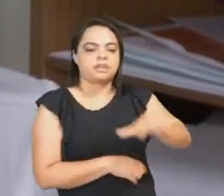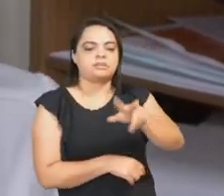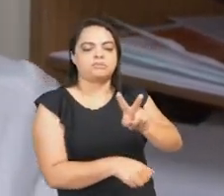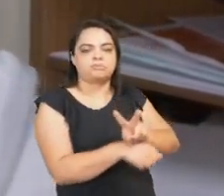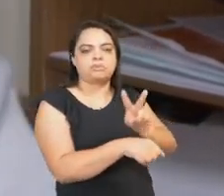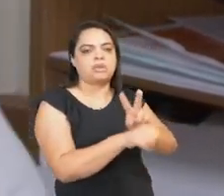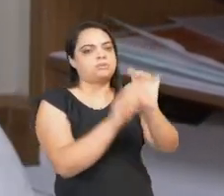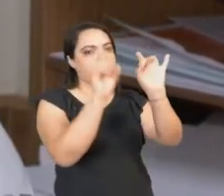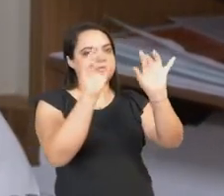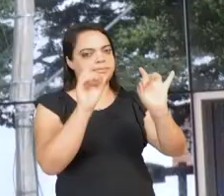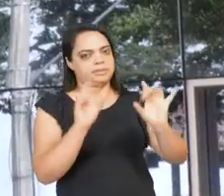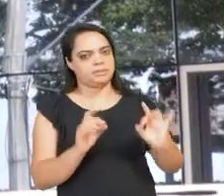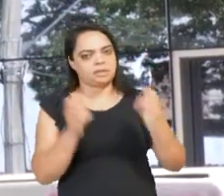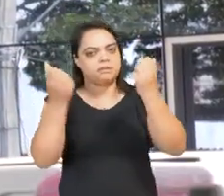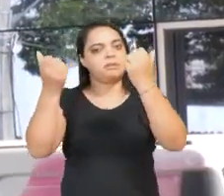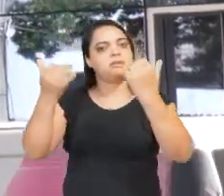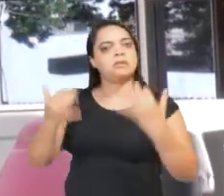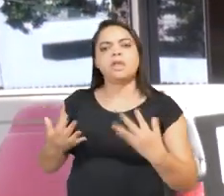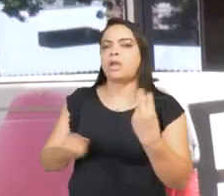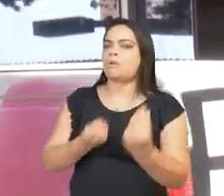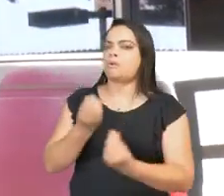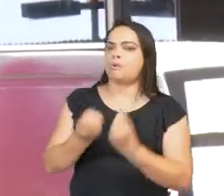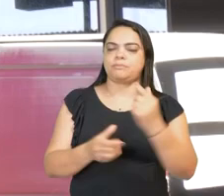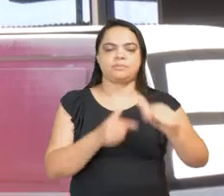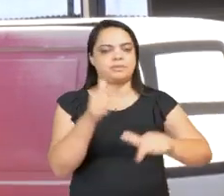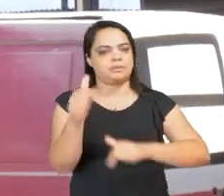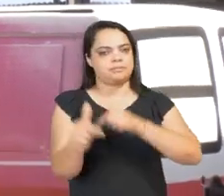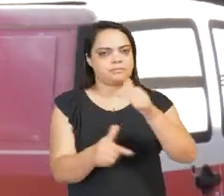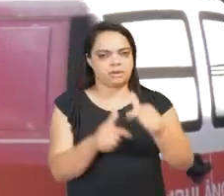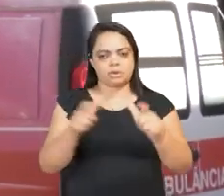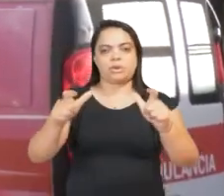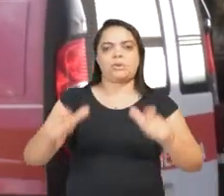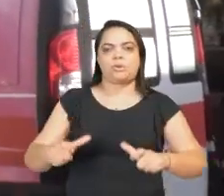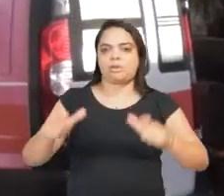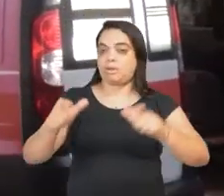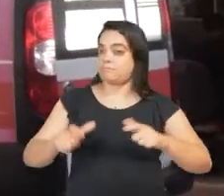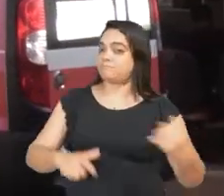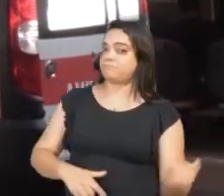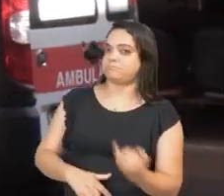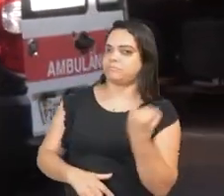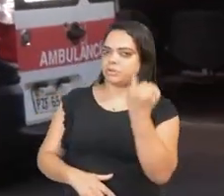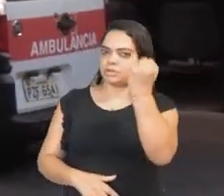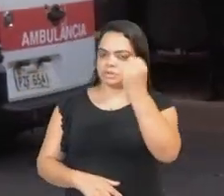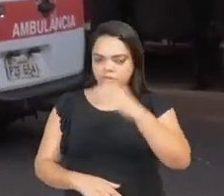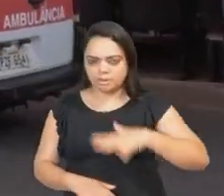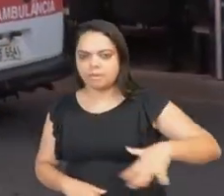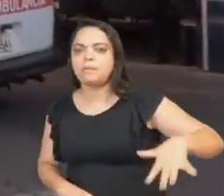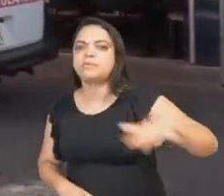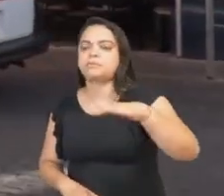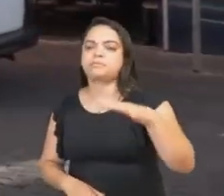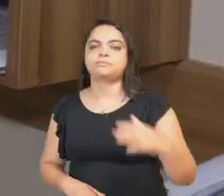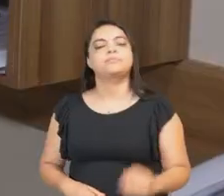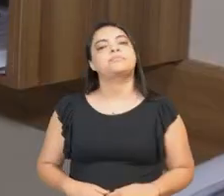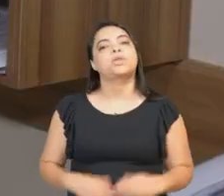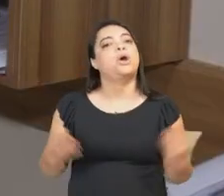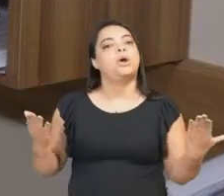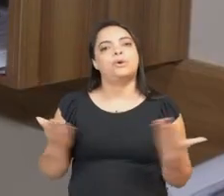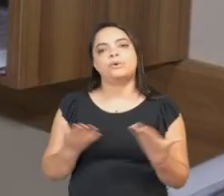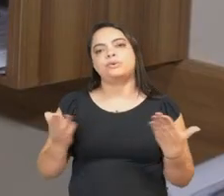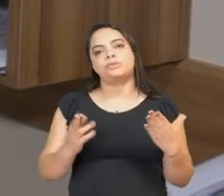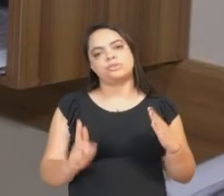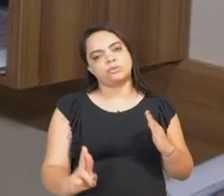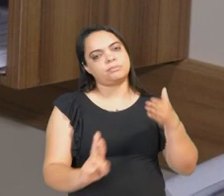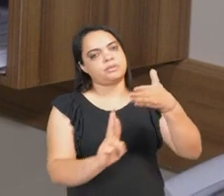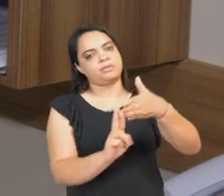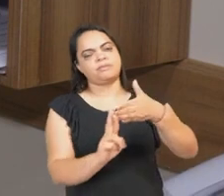de cuidados especializados e descreve como o trabalho realizado no local é relevante para a sociedade hoje nós